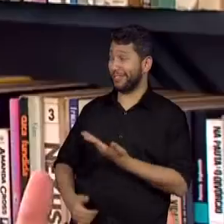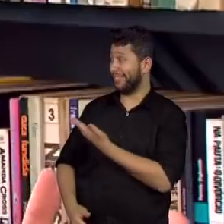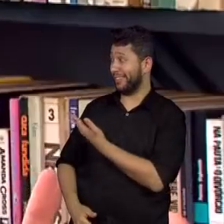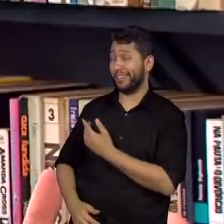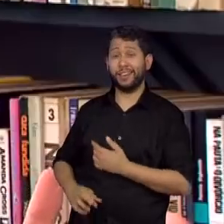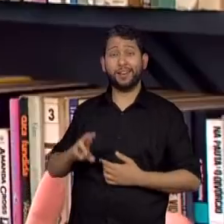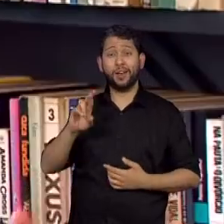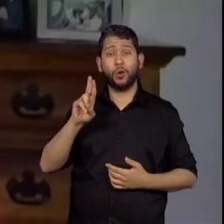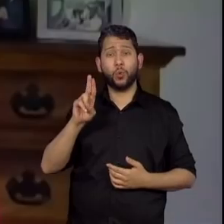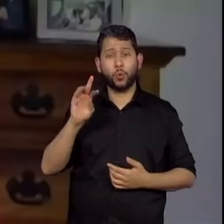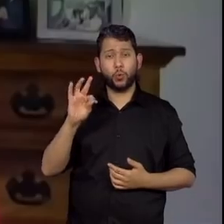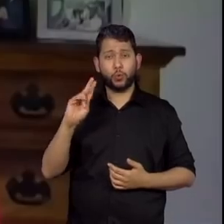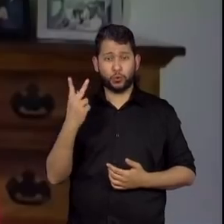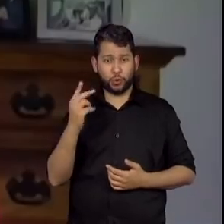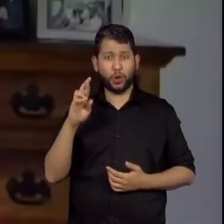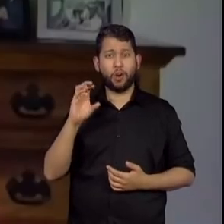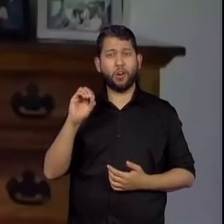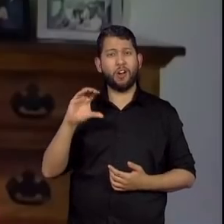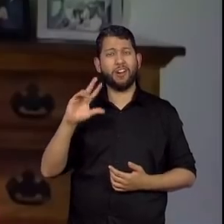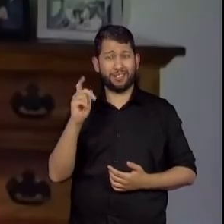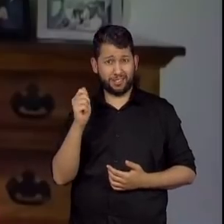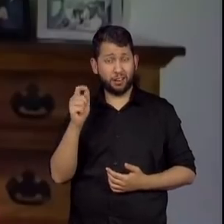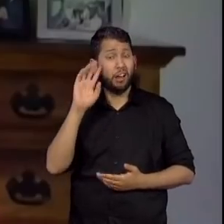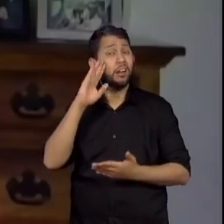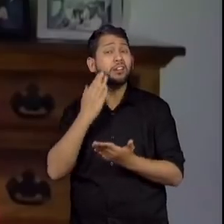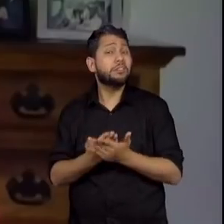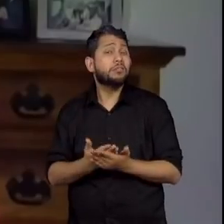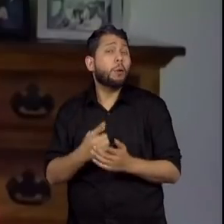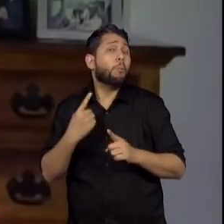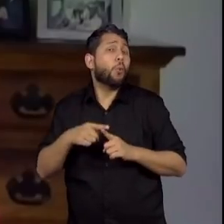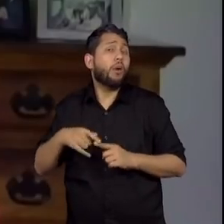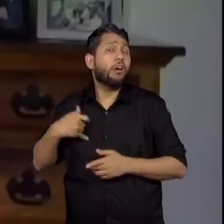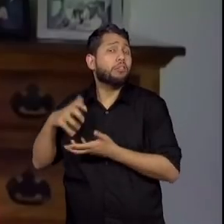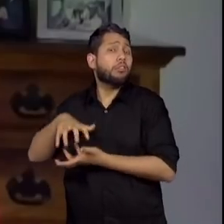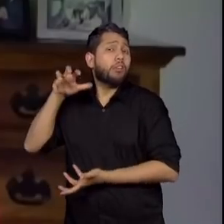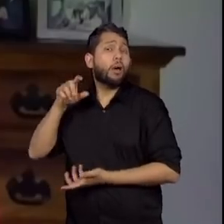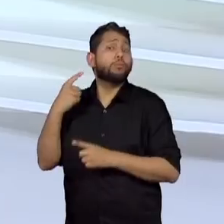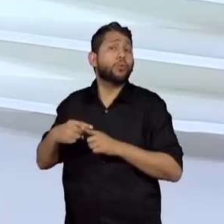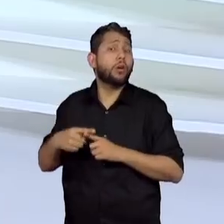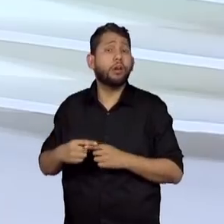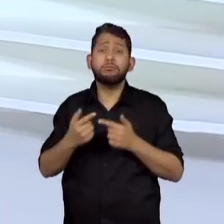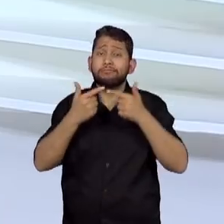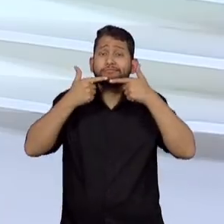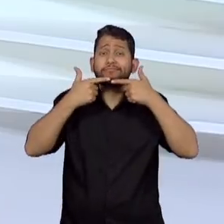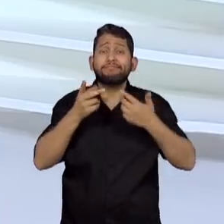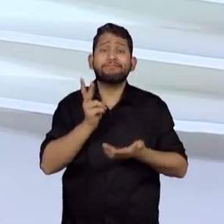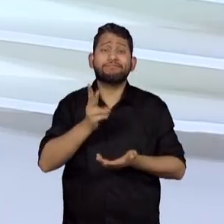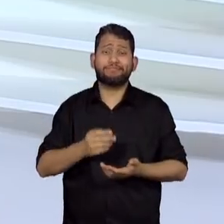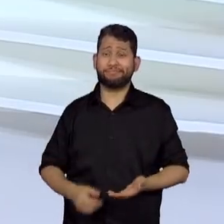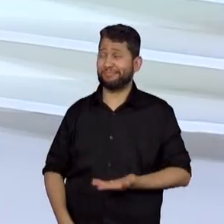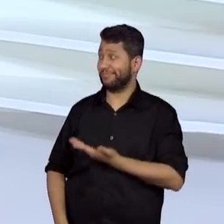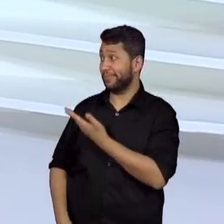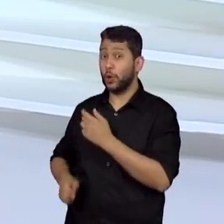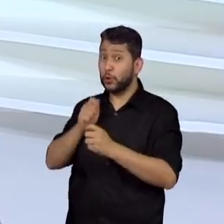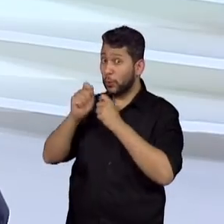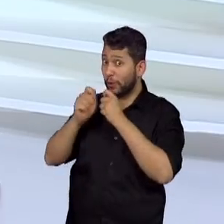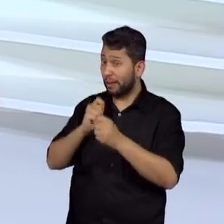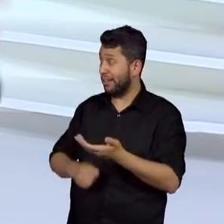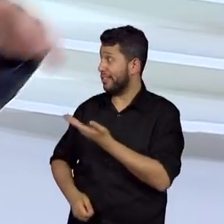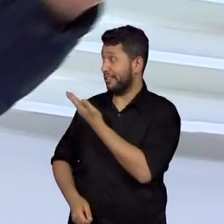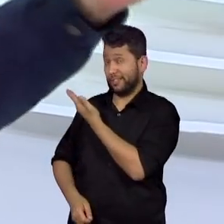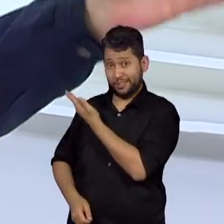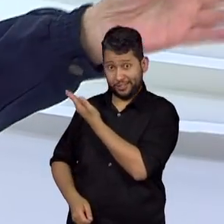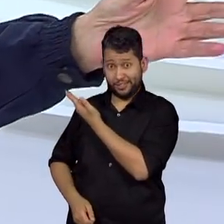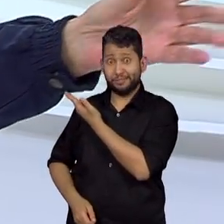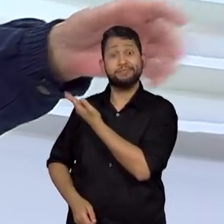Rocha fala assim que ela acredita que a principal característica dela é o bom humor. O jornalista Zuenir Ventura, os amigos o